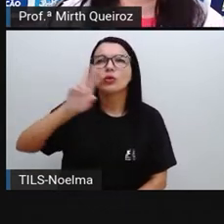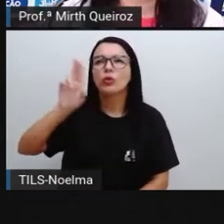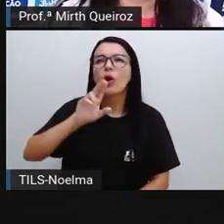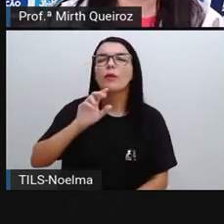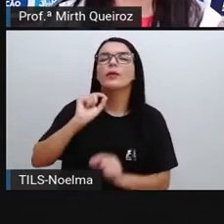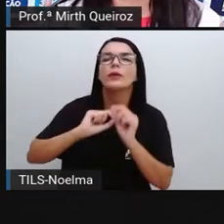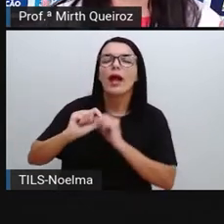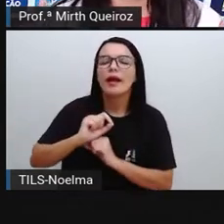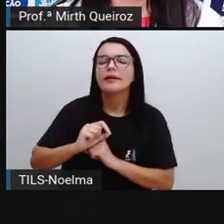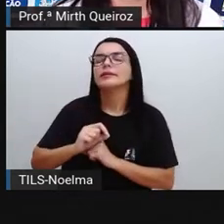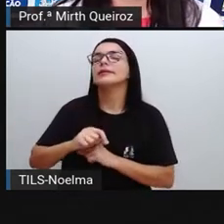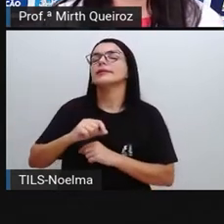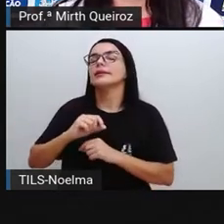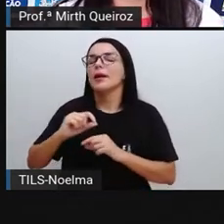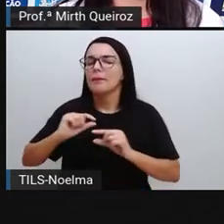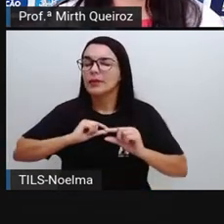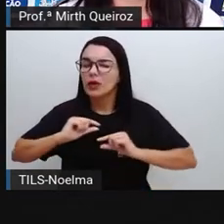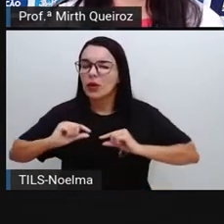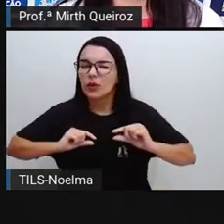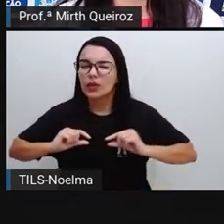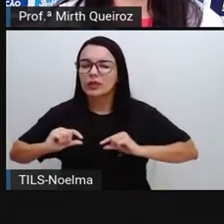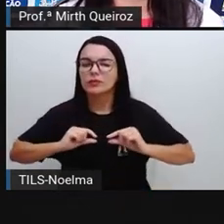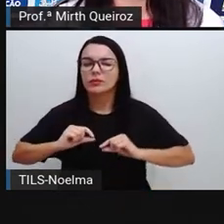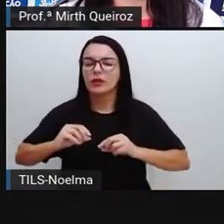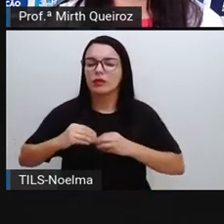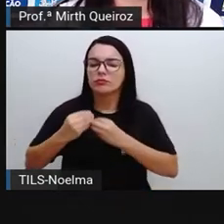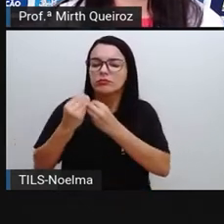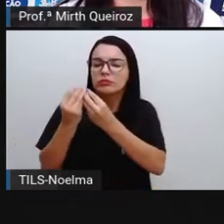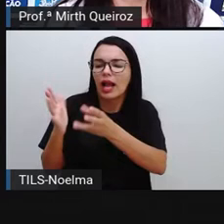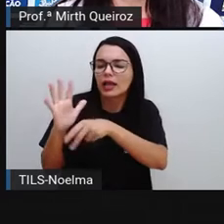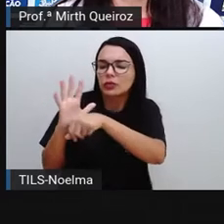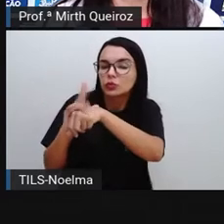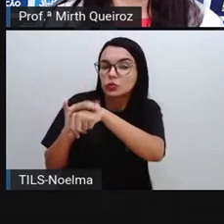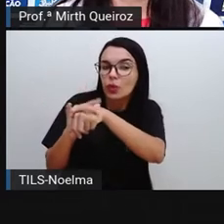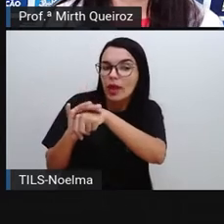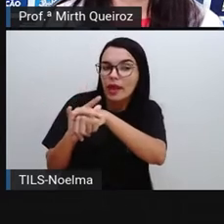que é, são micro-organismos causadores de